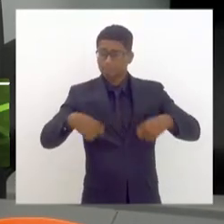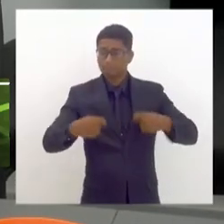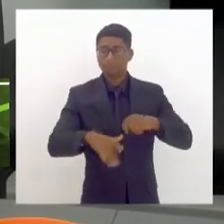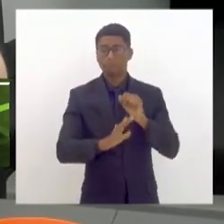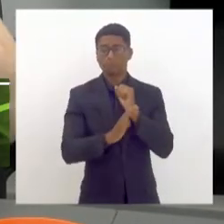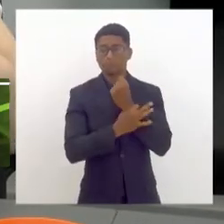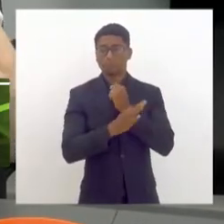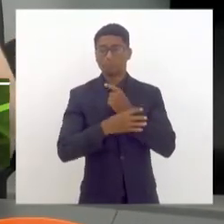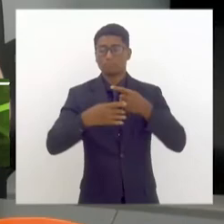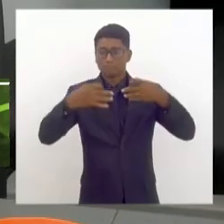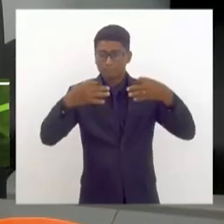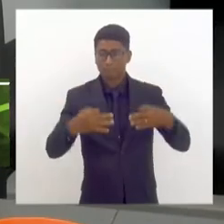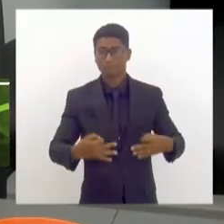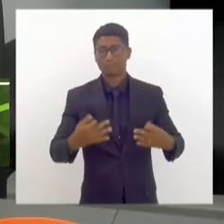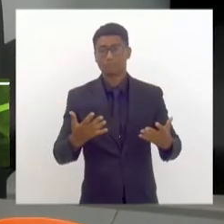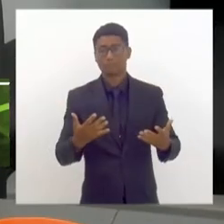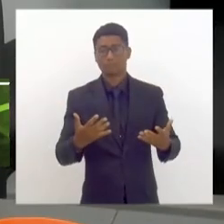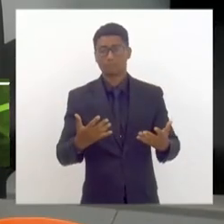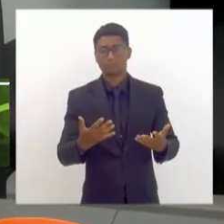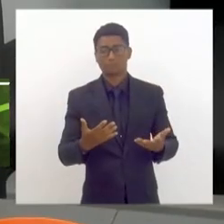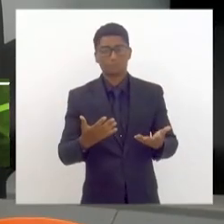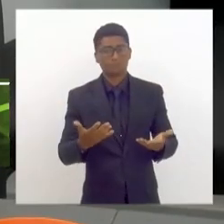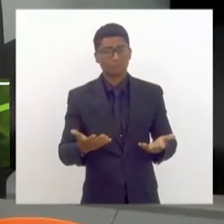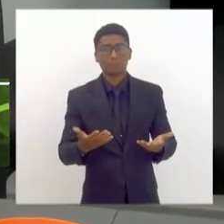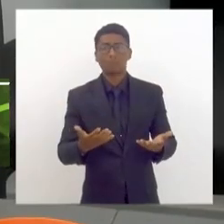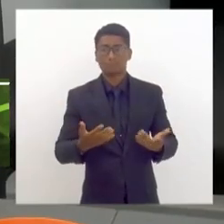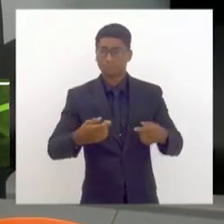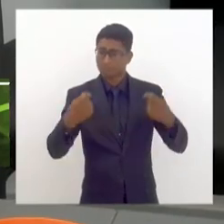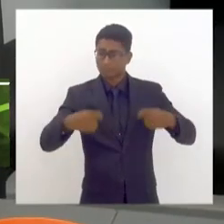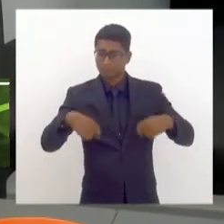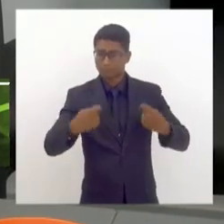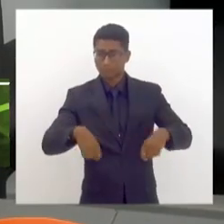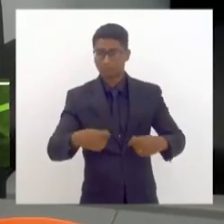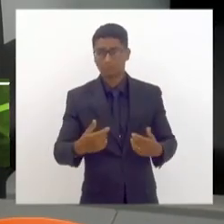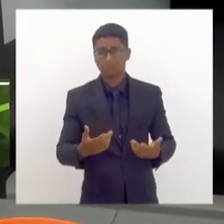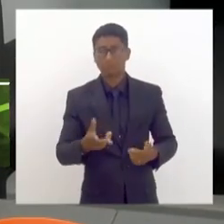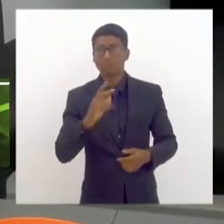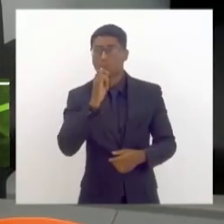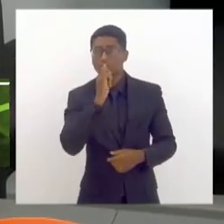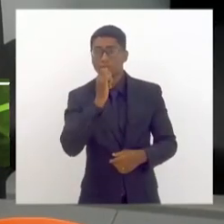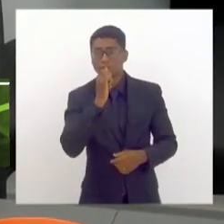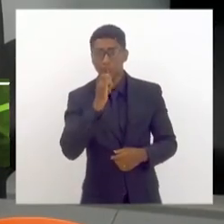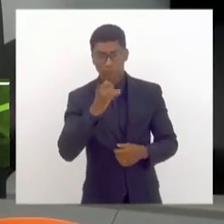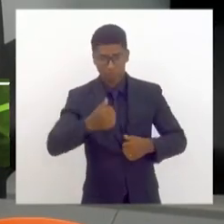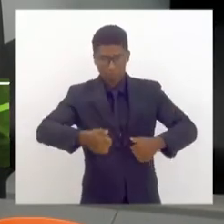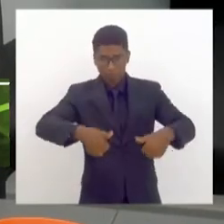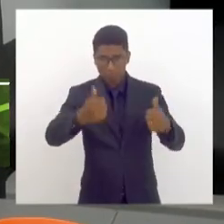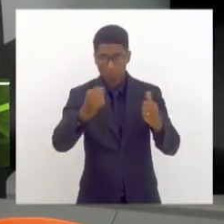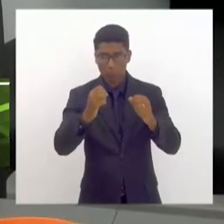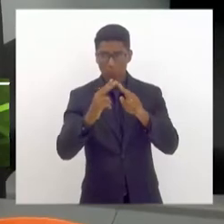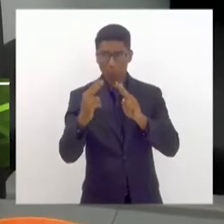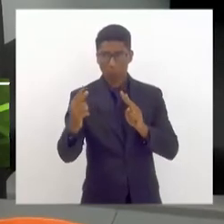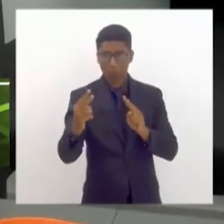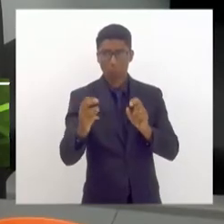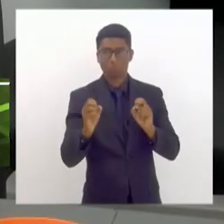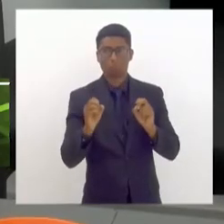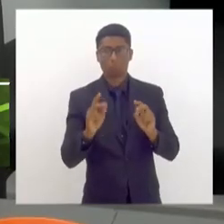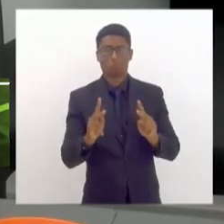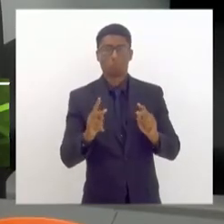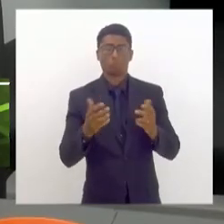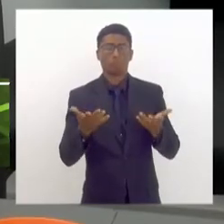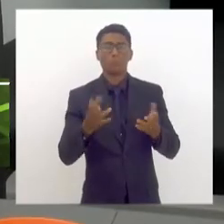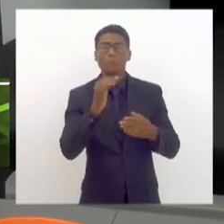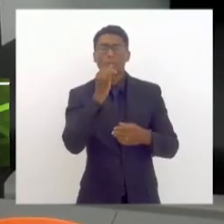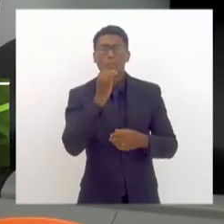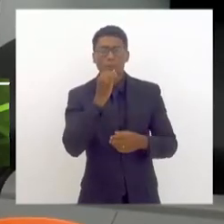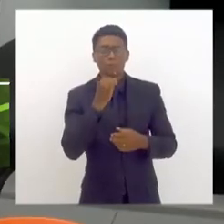pode ser alternativa à falta. Ela precisa ser alternativa se ela for a melhor coisa para a publicidade, para,